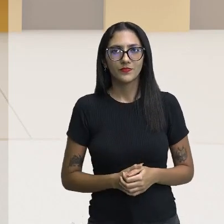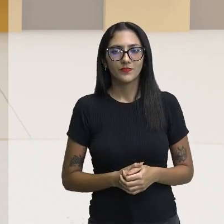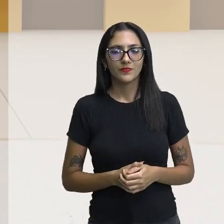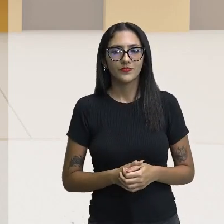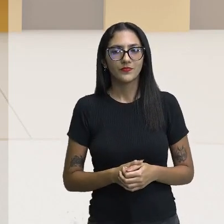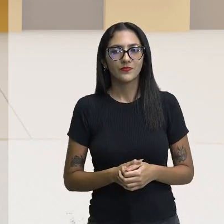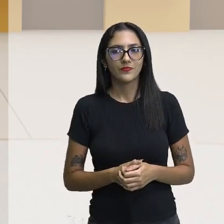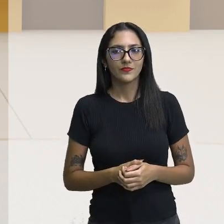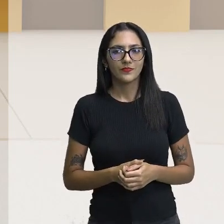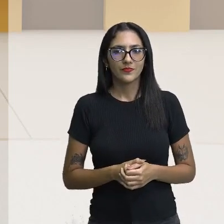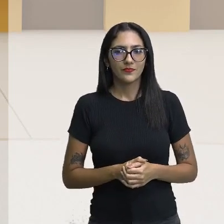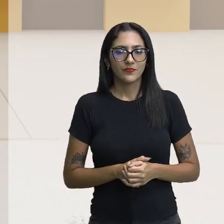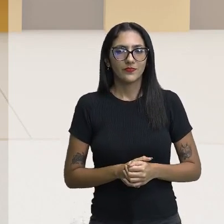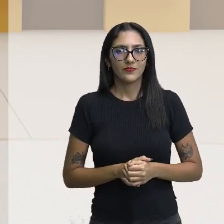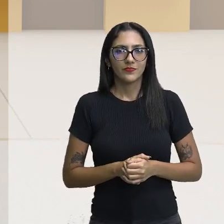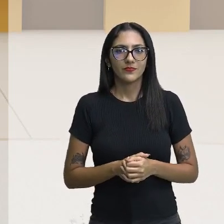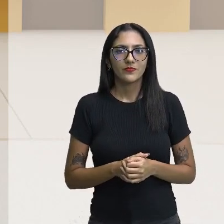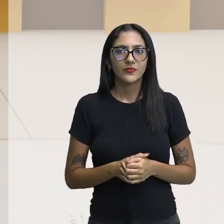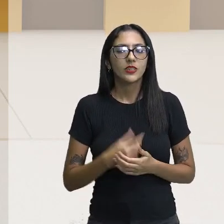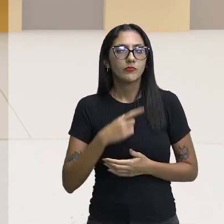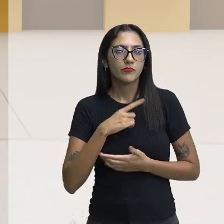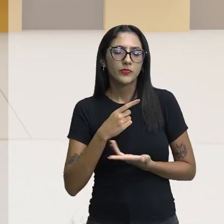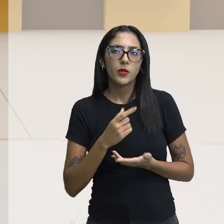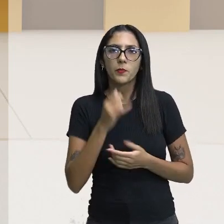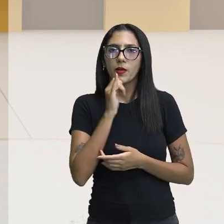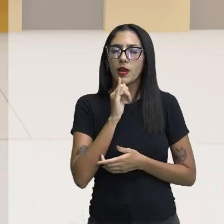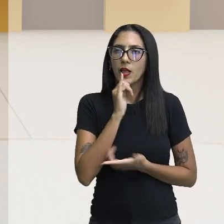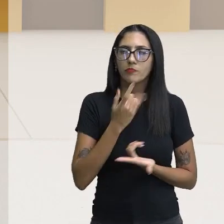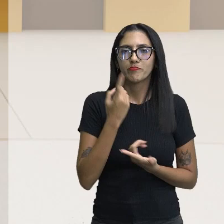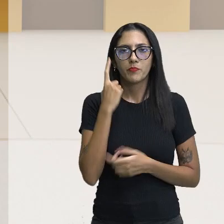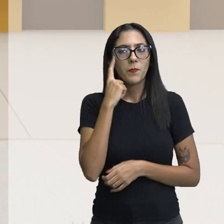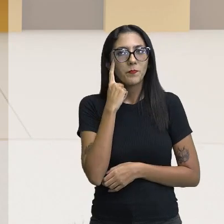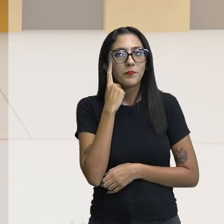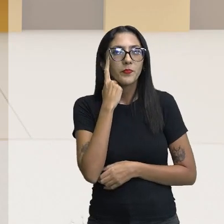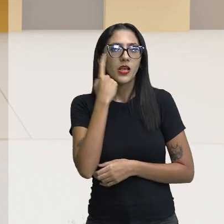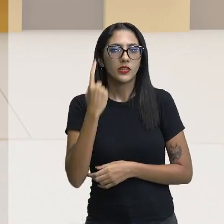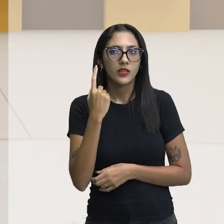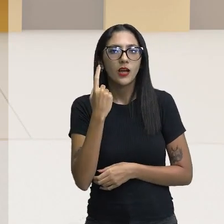tem aqui fazer as pessoas